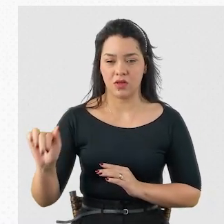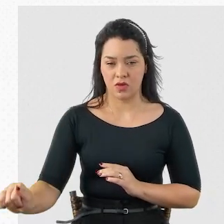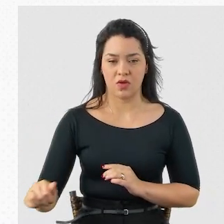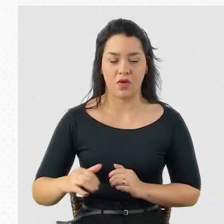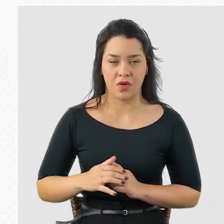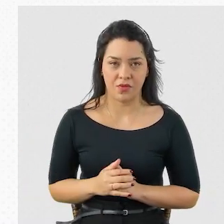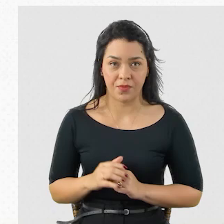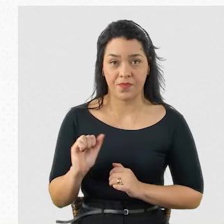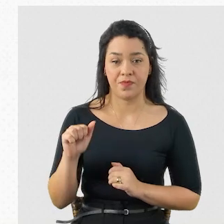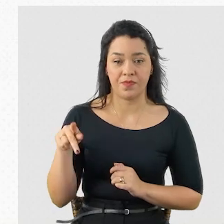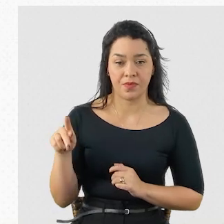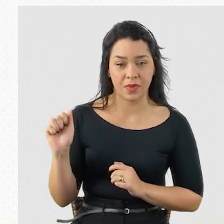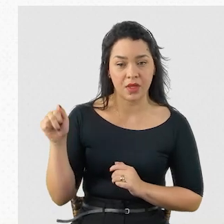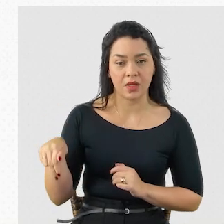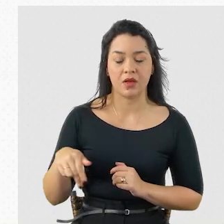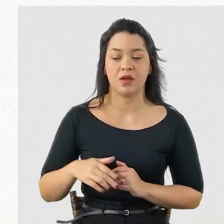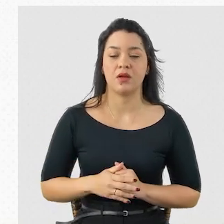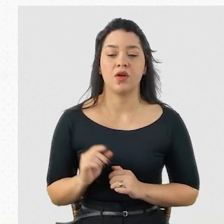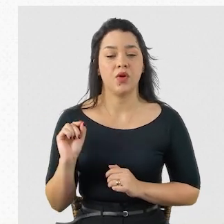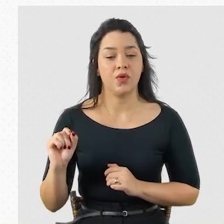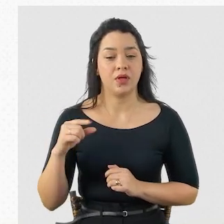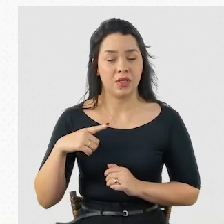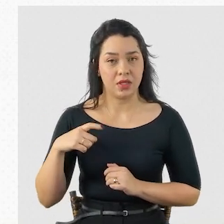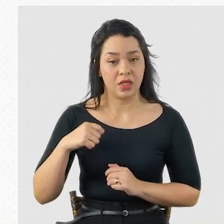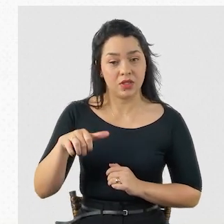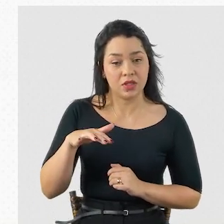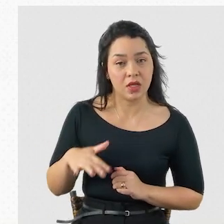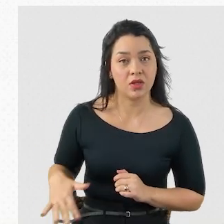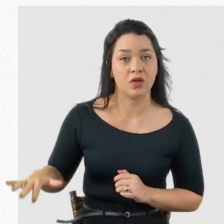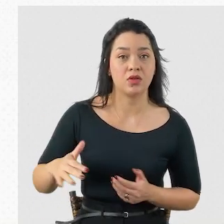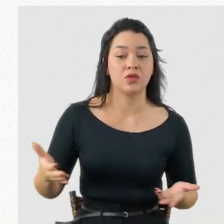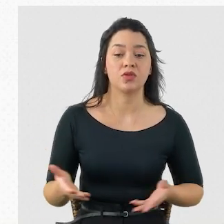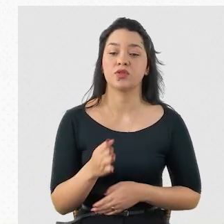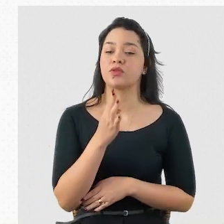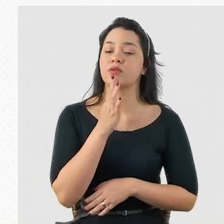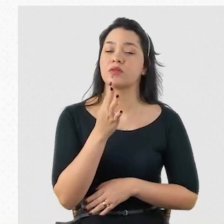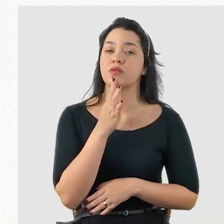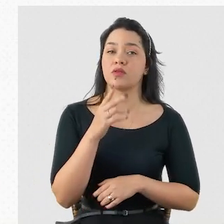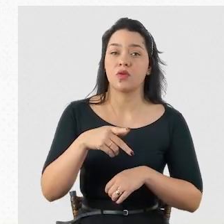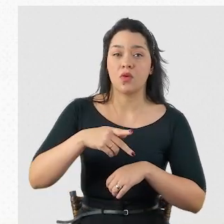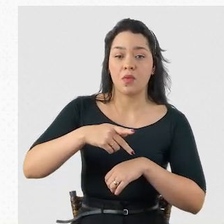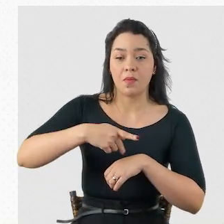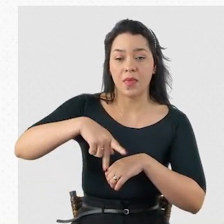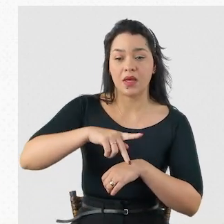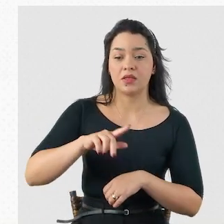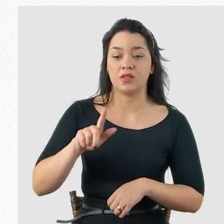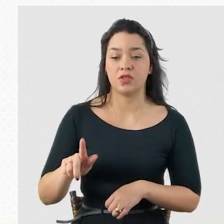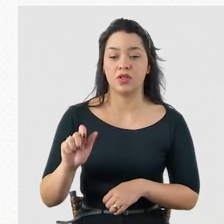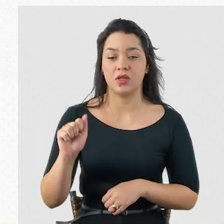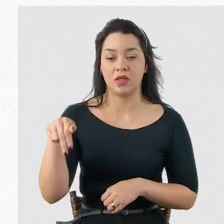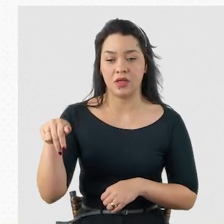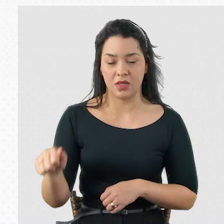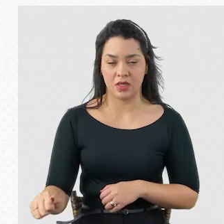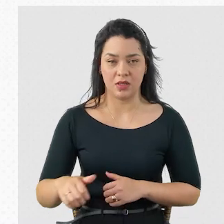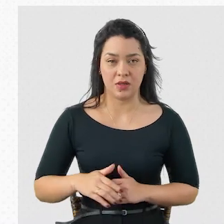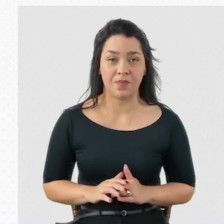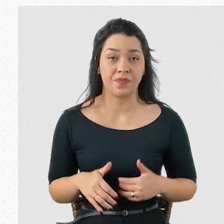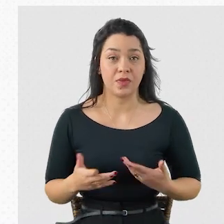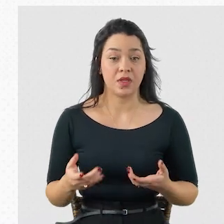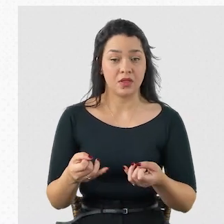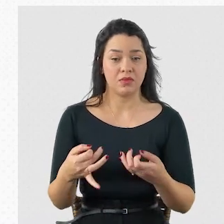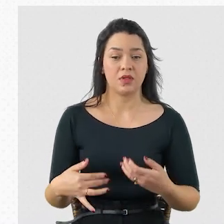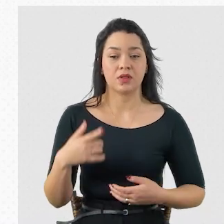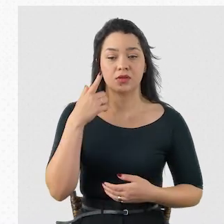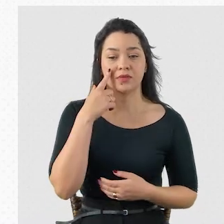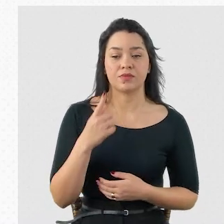da África Ocidental, originários de territórios hoje conhecidos como o país de Gana e Costa do Marfim. E eles mencionam a seguinte